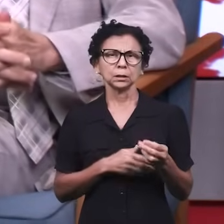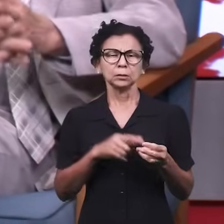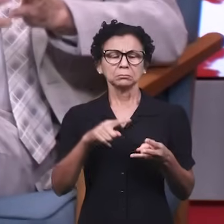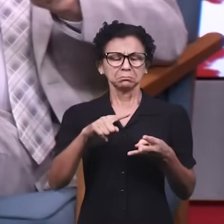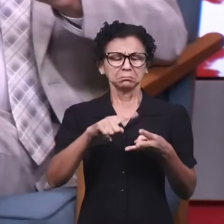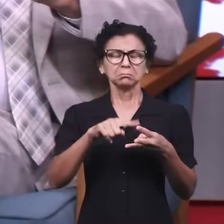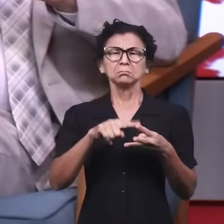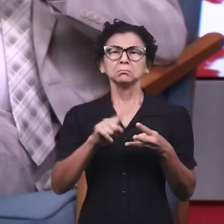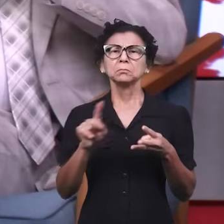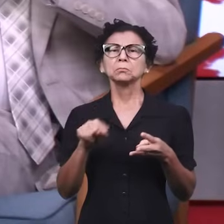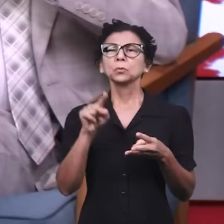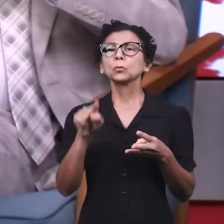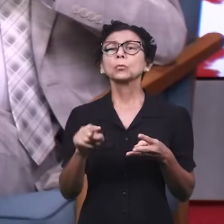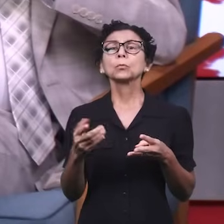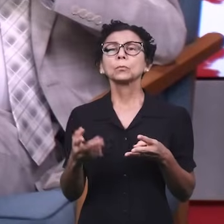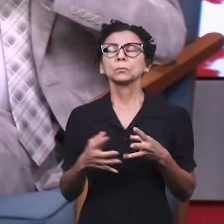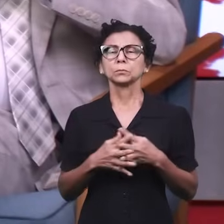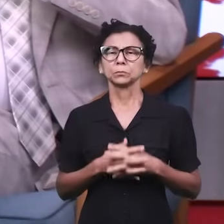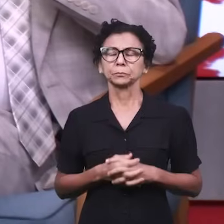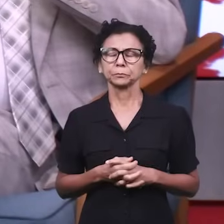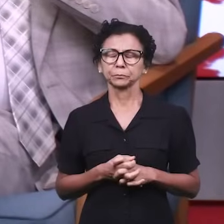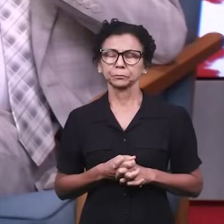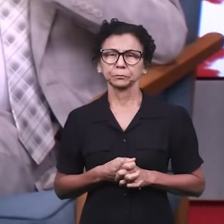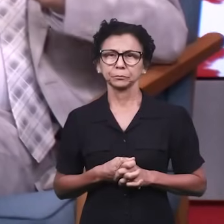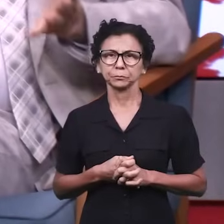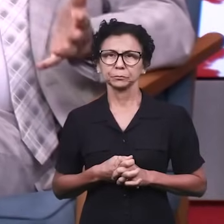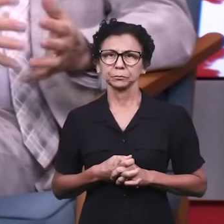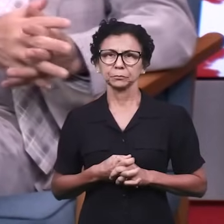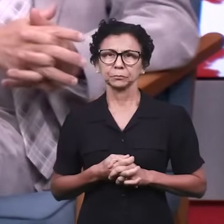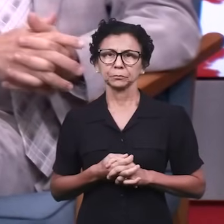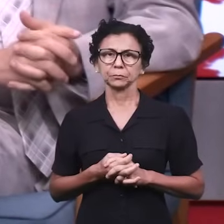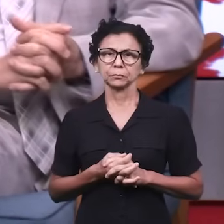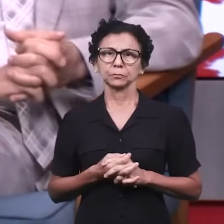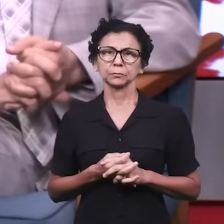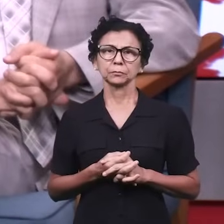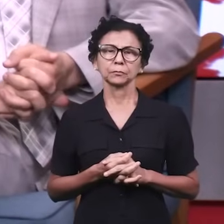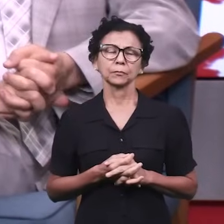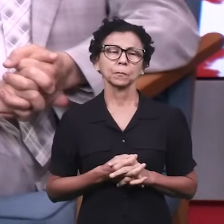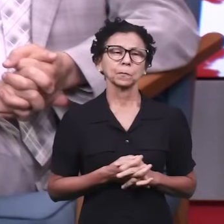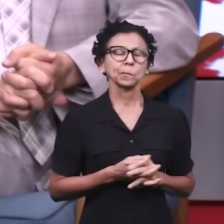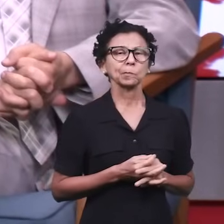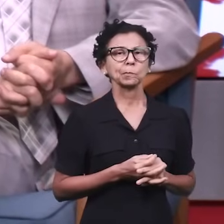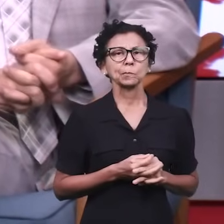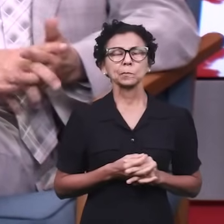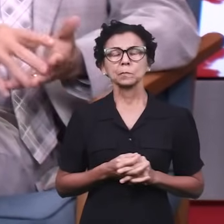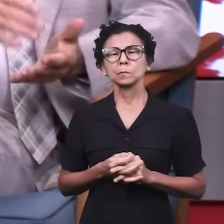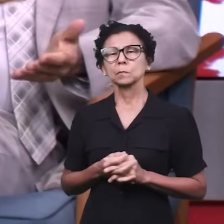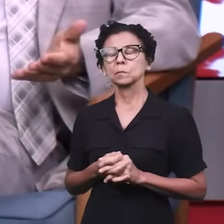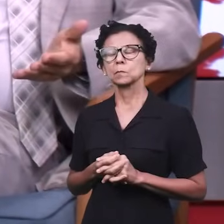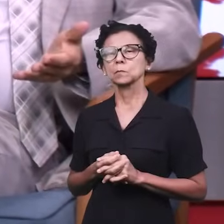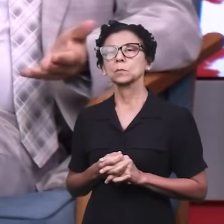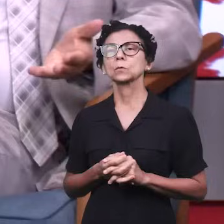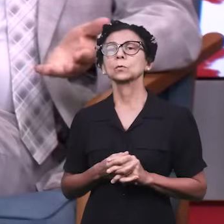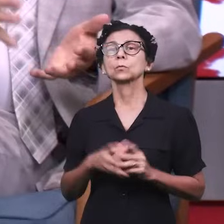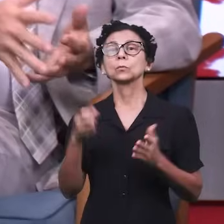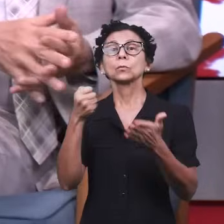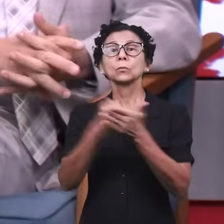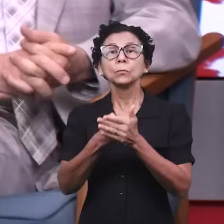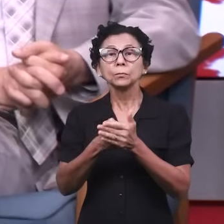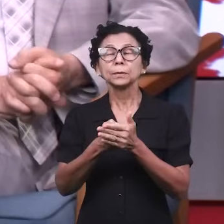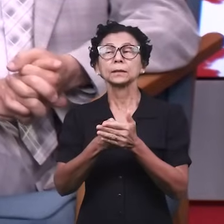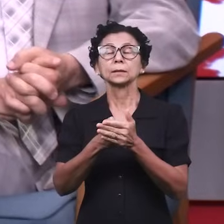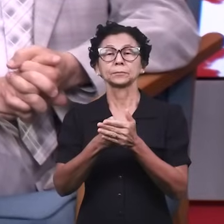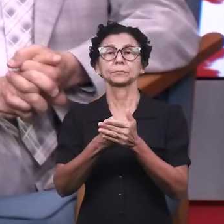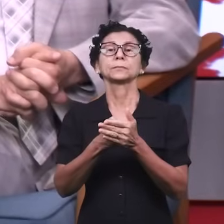Quando é que a profecia edifica? A profecia edifica quando você vê o